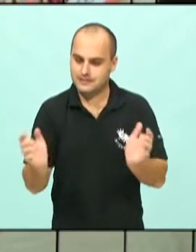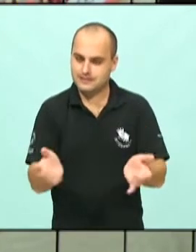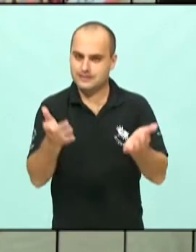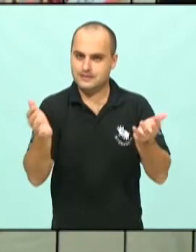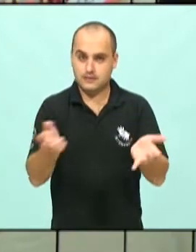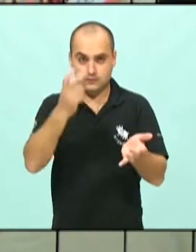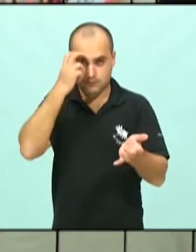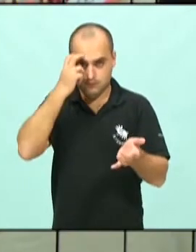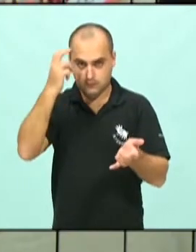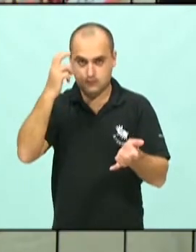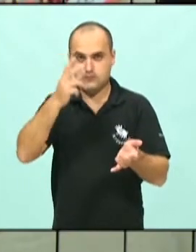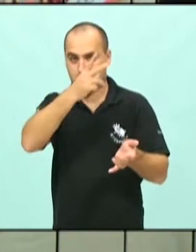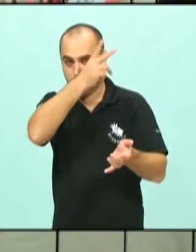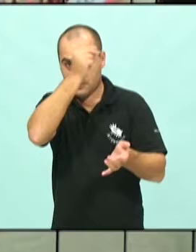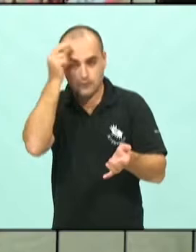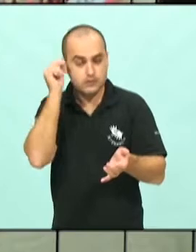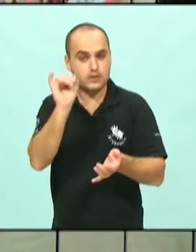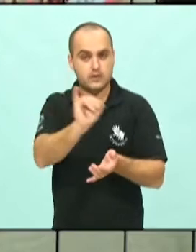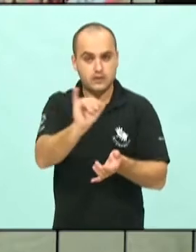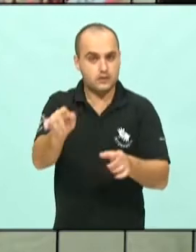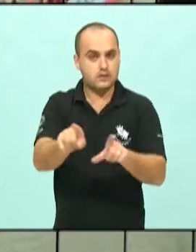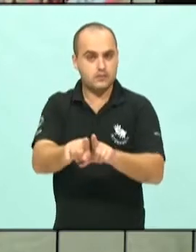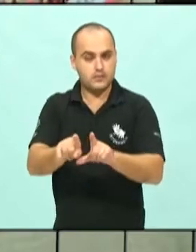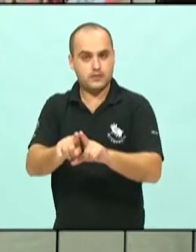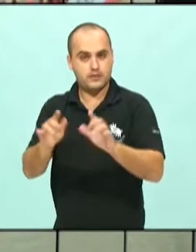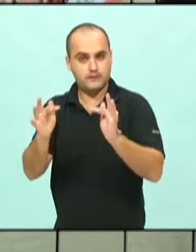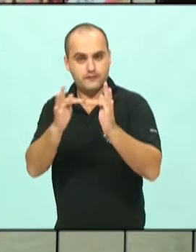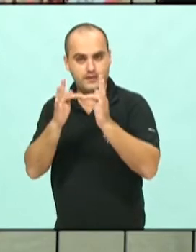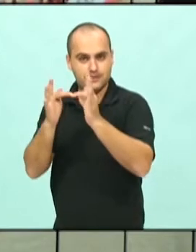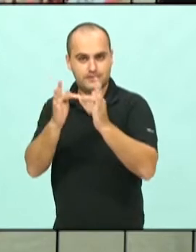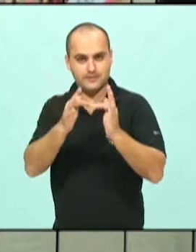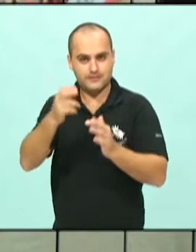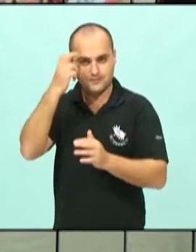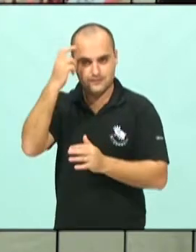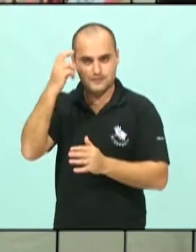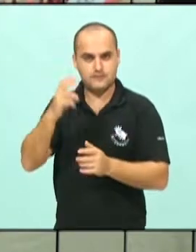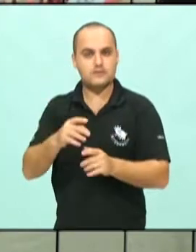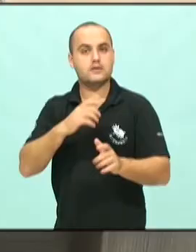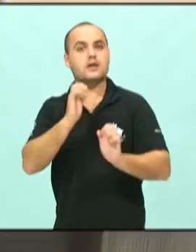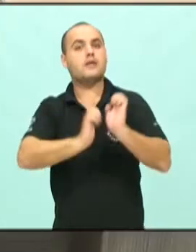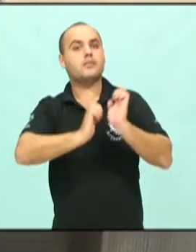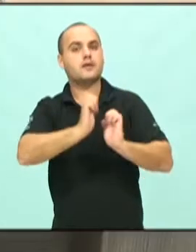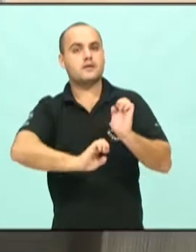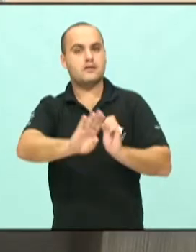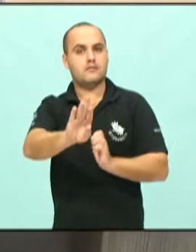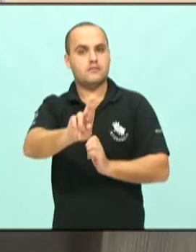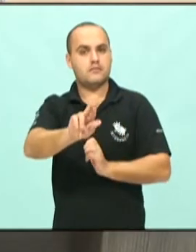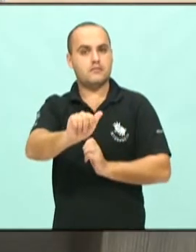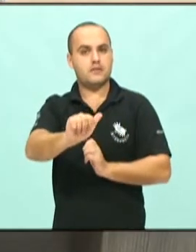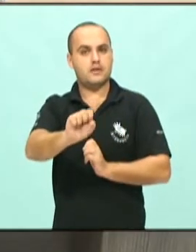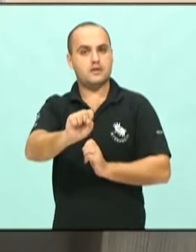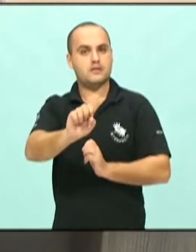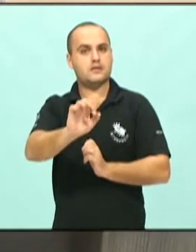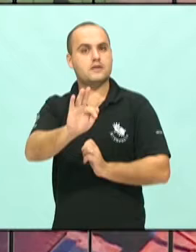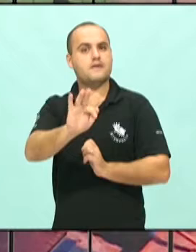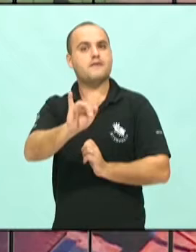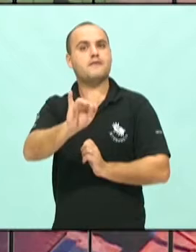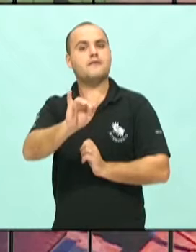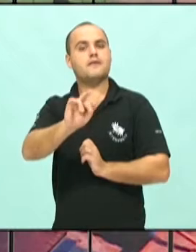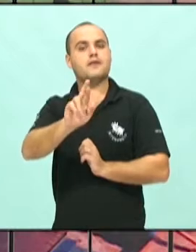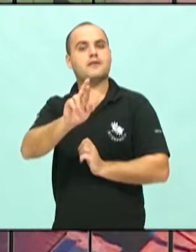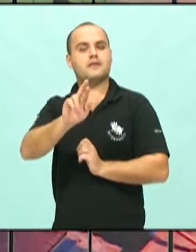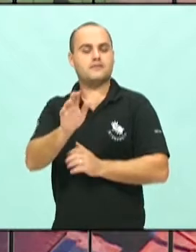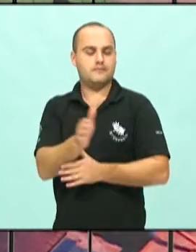Fundação Cultural, Prefeitura Municipal e a Brasfrigo, a empresa que fez a captação. E o que foi